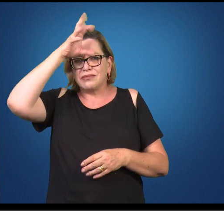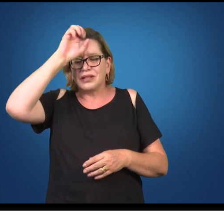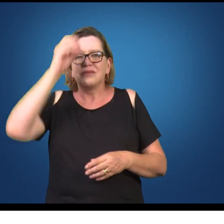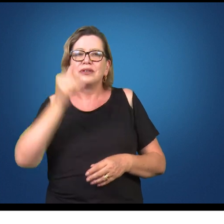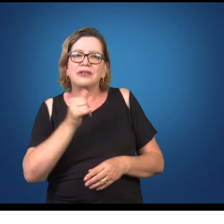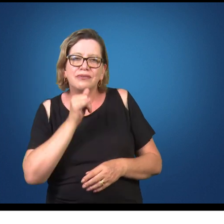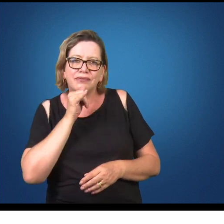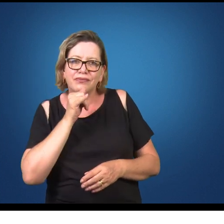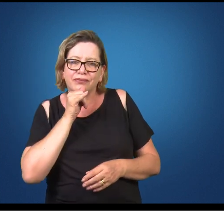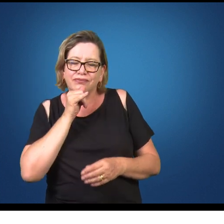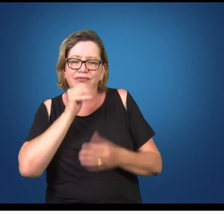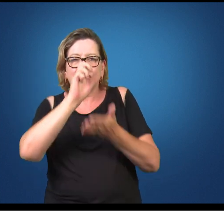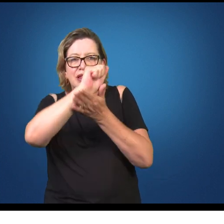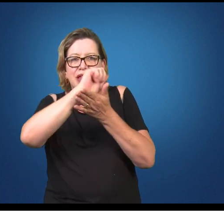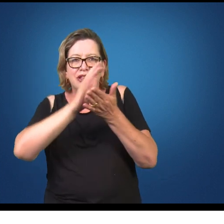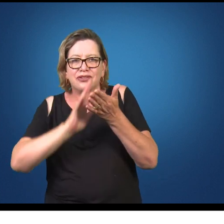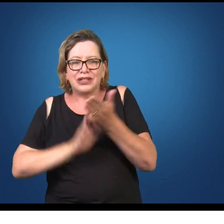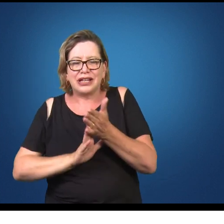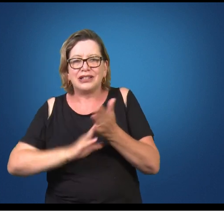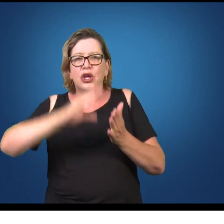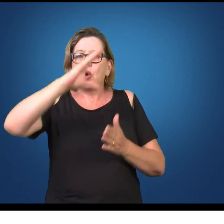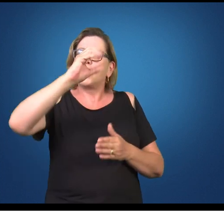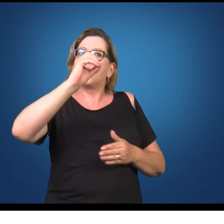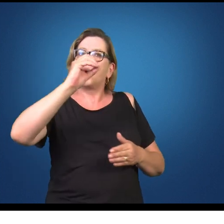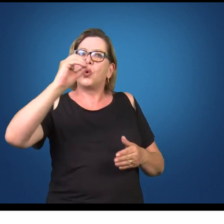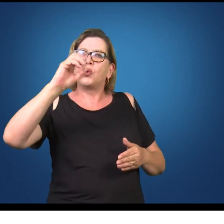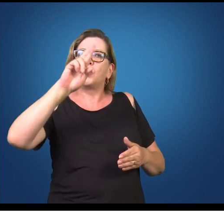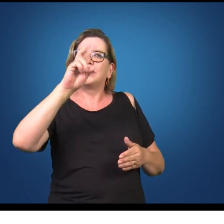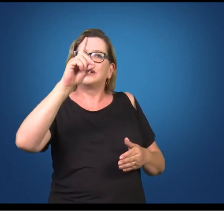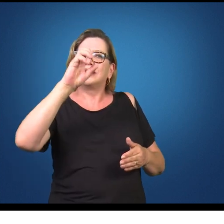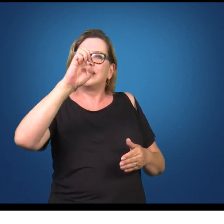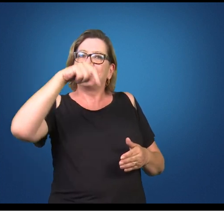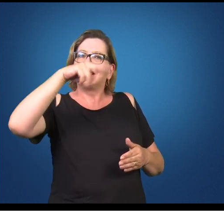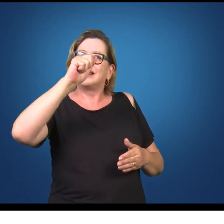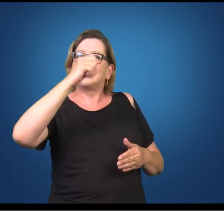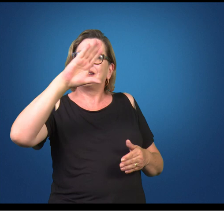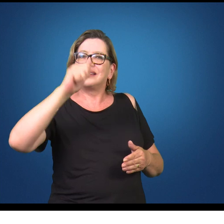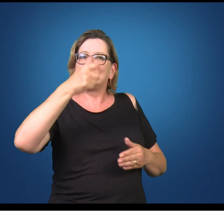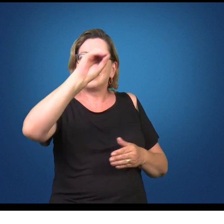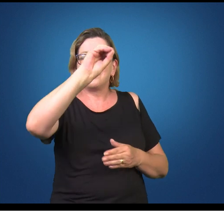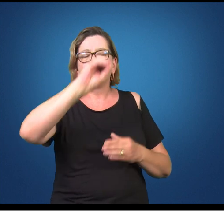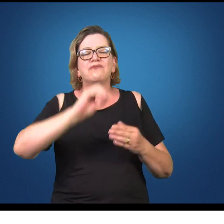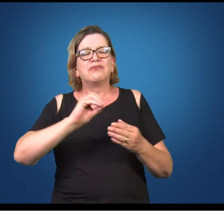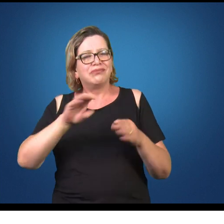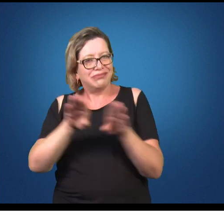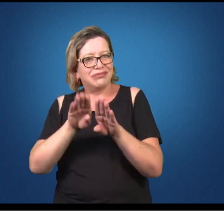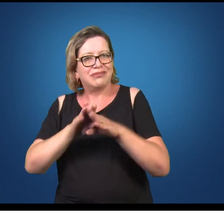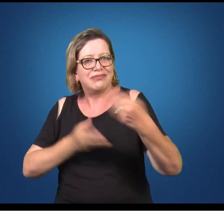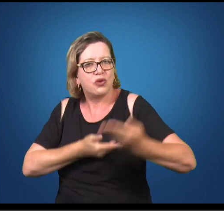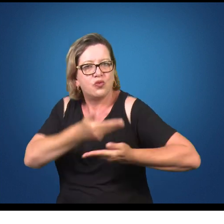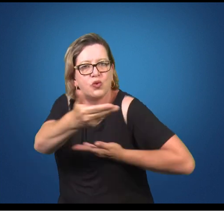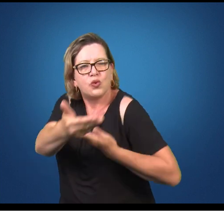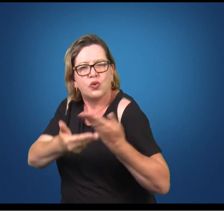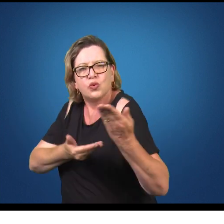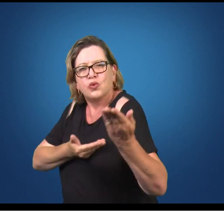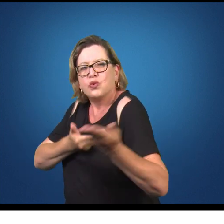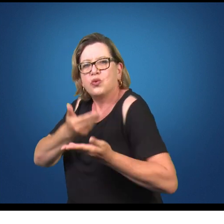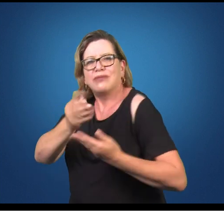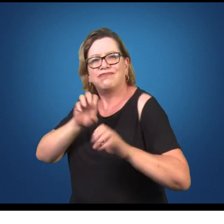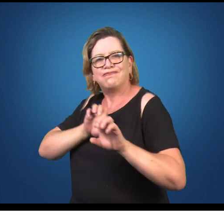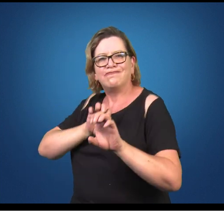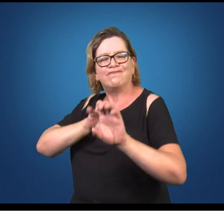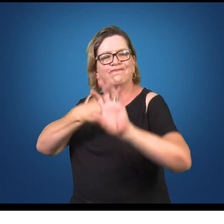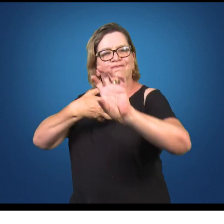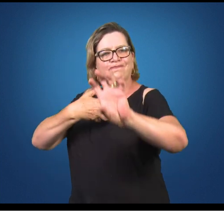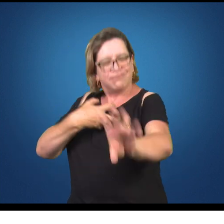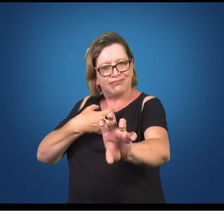aprendizagem, por exemplo, nas atividades de coordenação motora, na socialização, na forma de relacionamento interpessoal, entra nessa parte